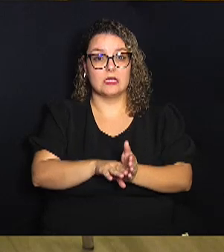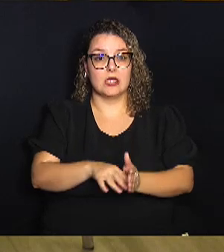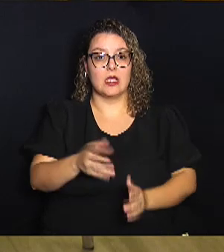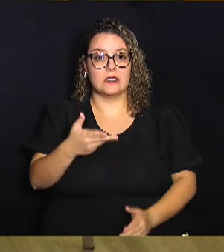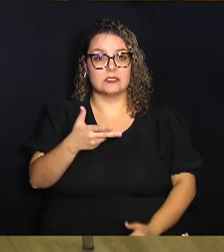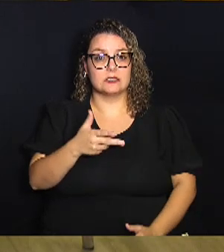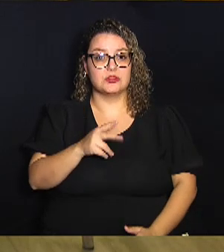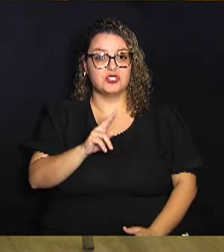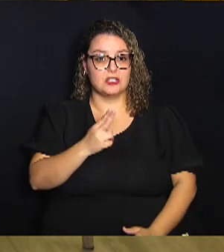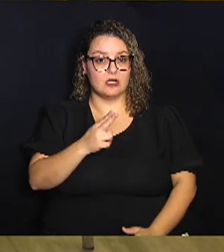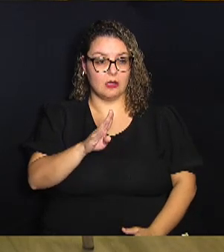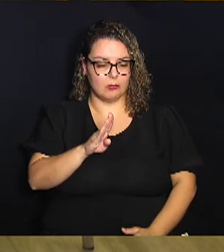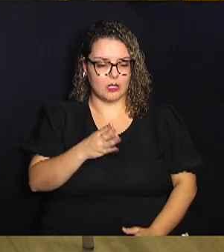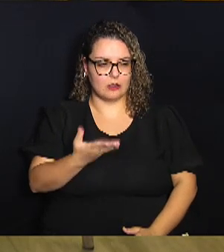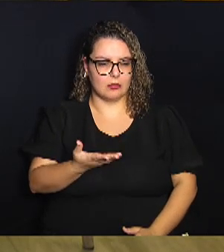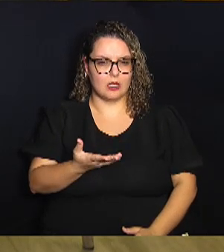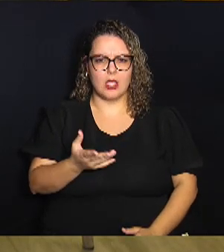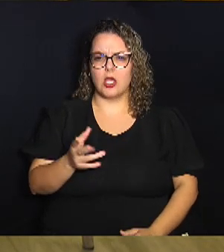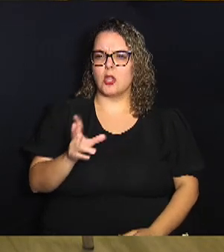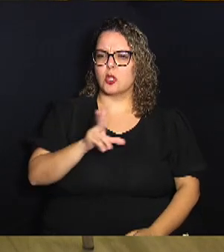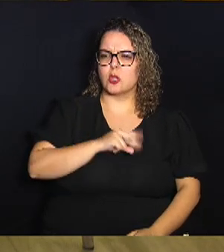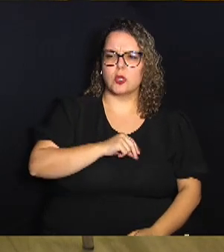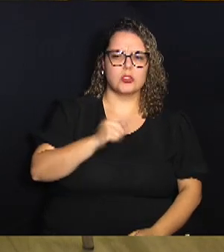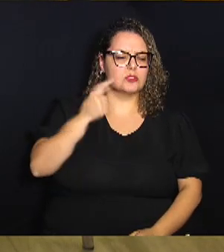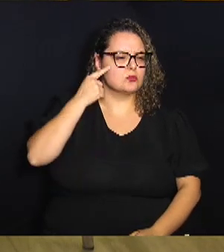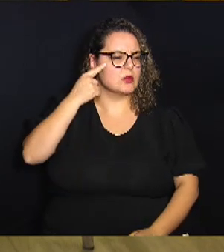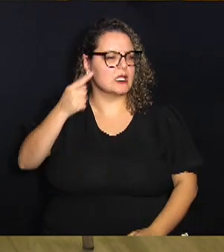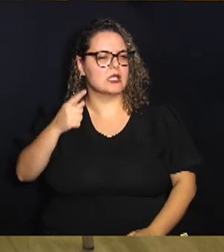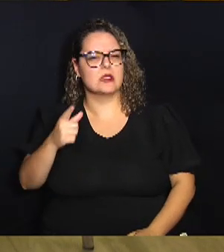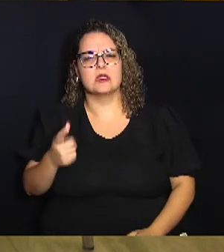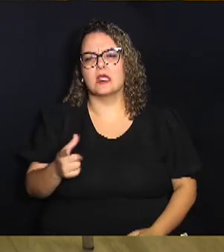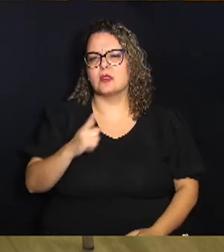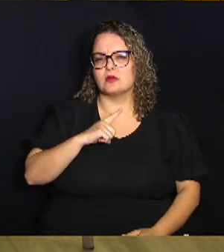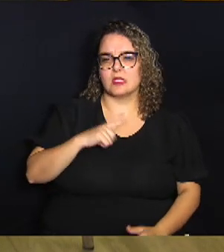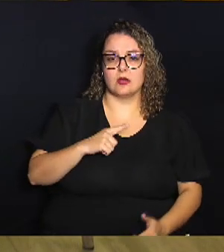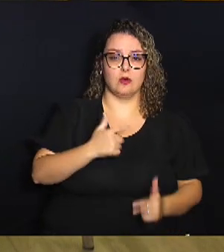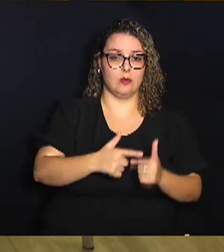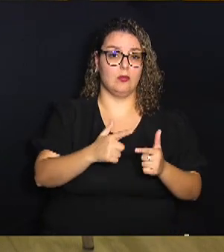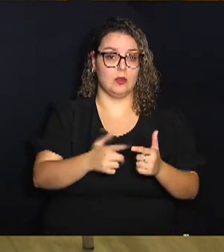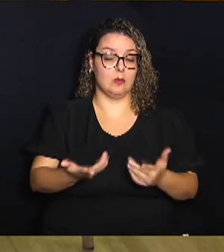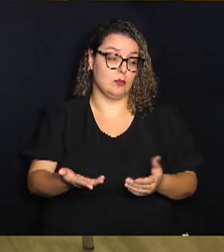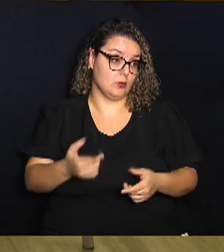fala, poxa, eu tenho uma ideia, eu quero resolver um problema, né? Porque a base